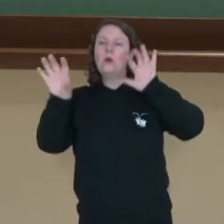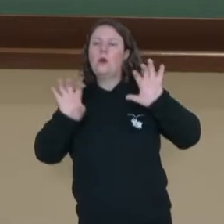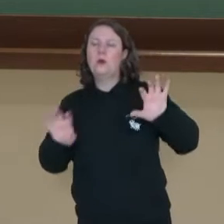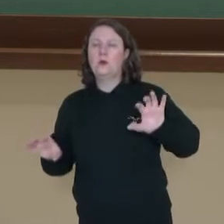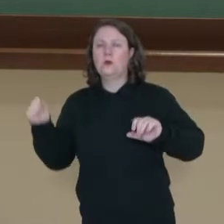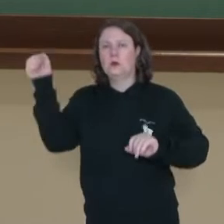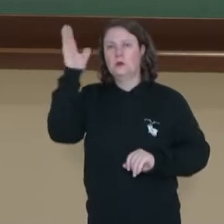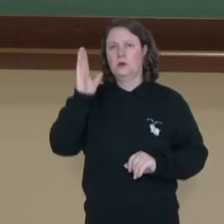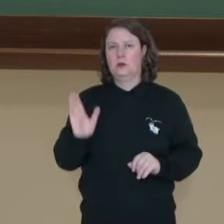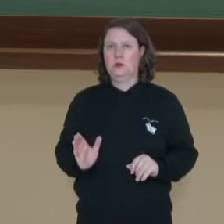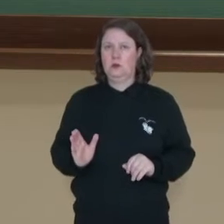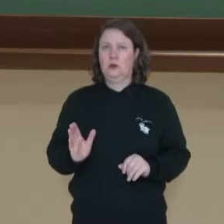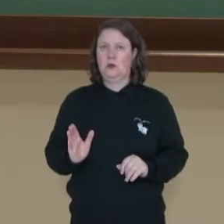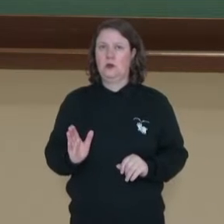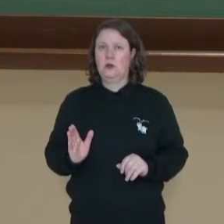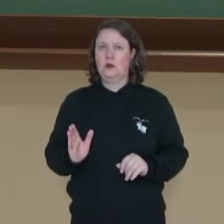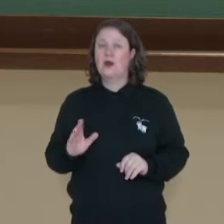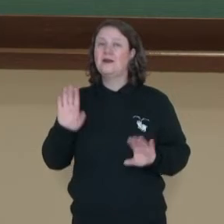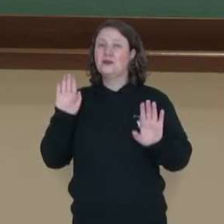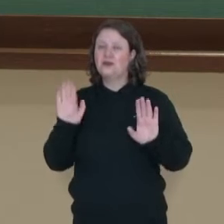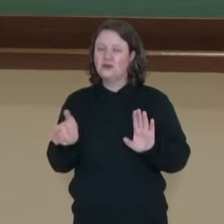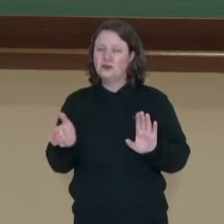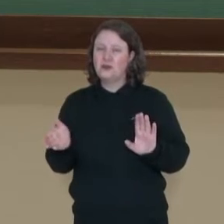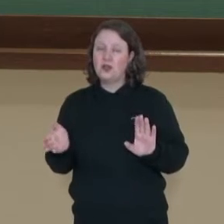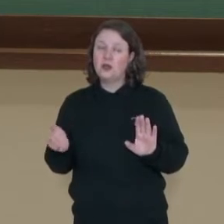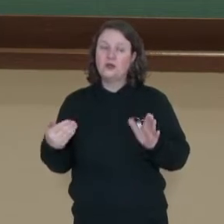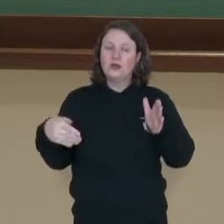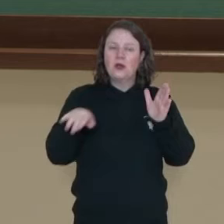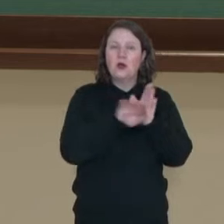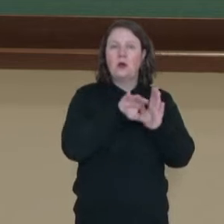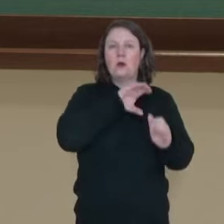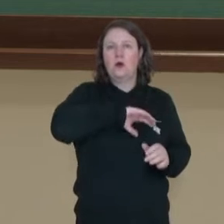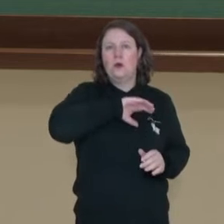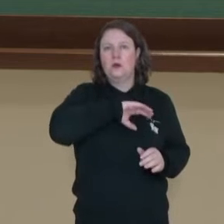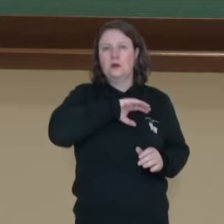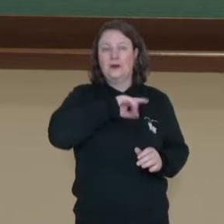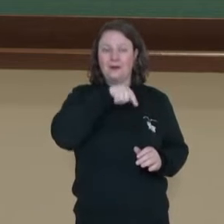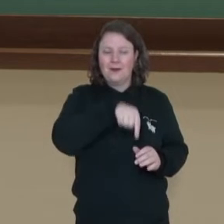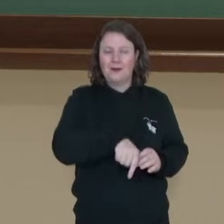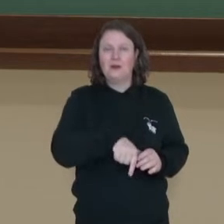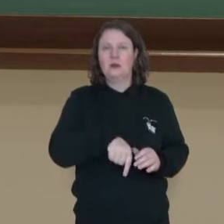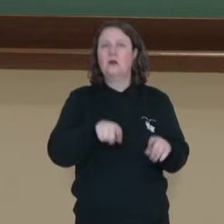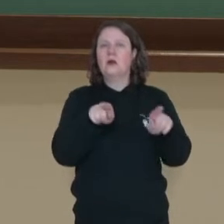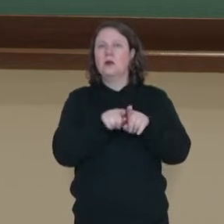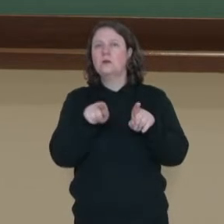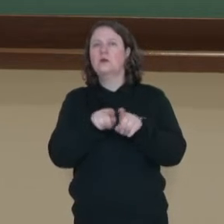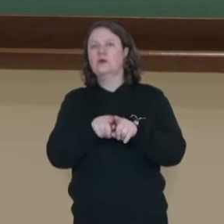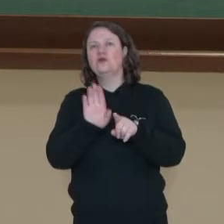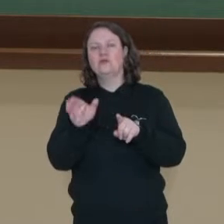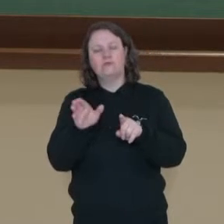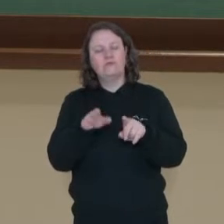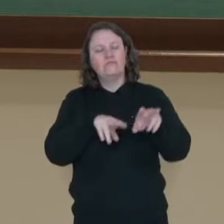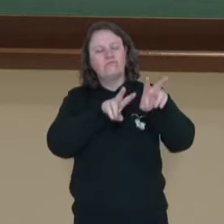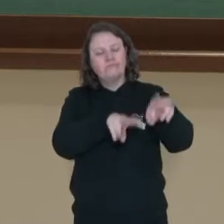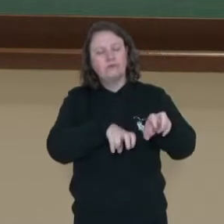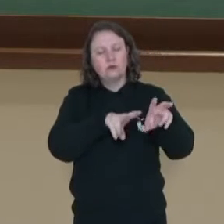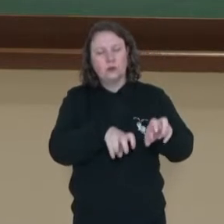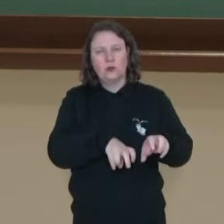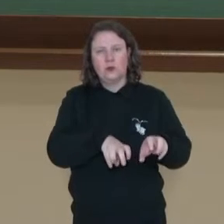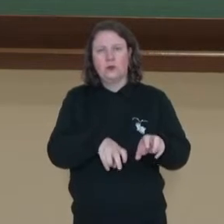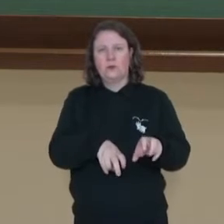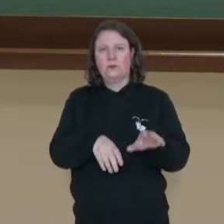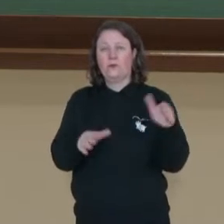vão trazer aqui para o Brasil nessa tentativa de produção de um ciclo cafeeiro, né? No fim do